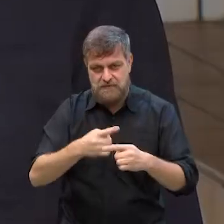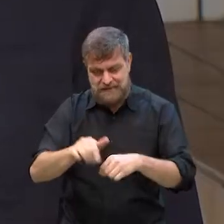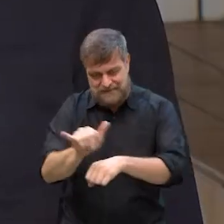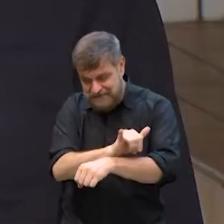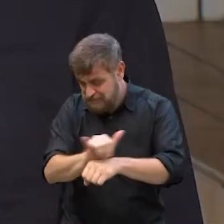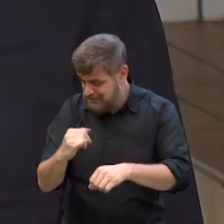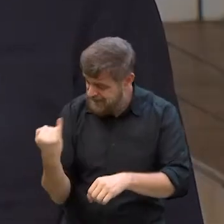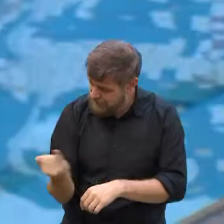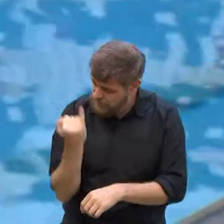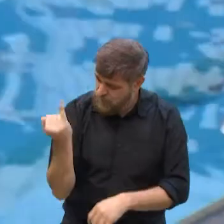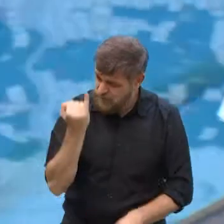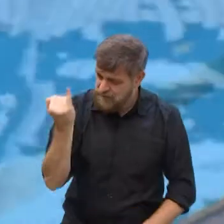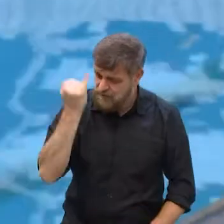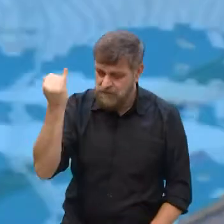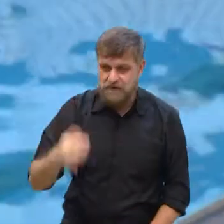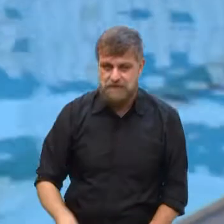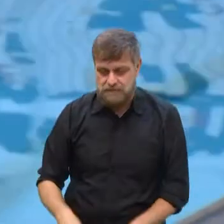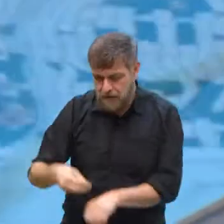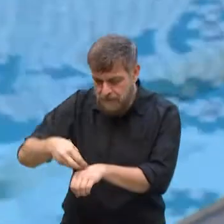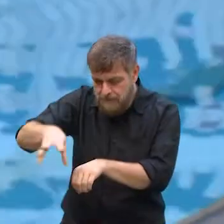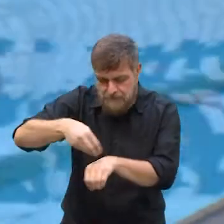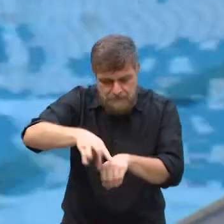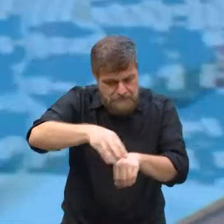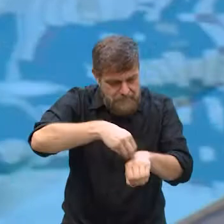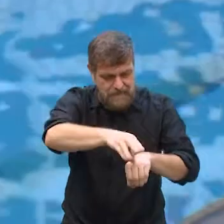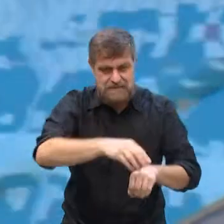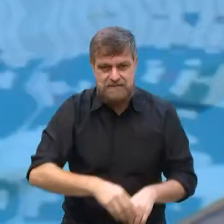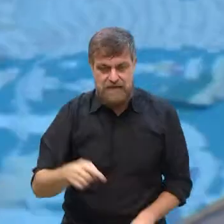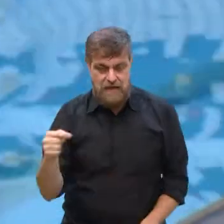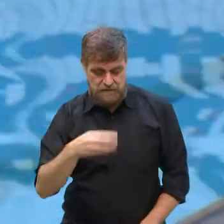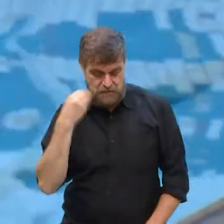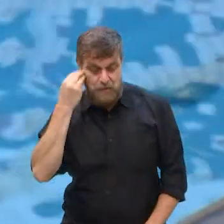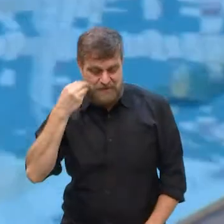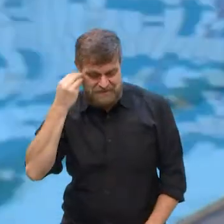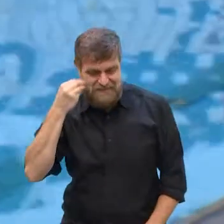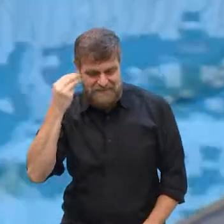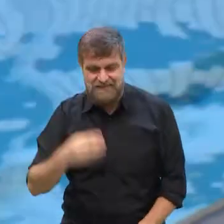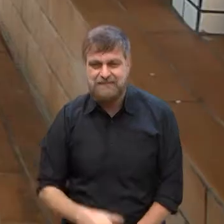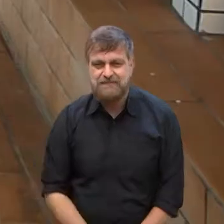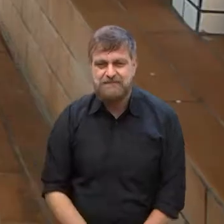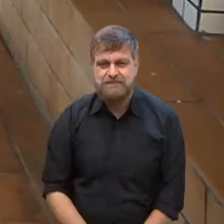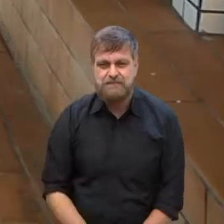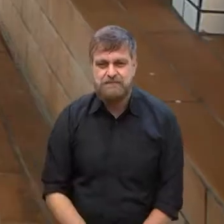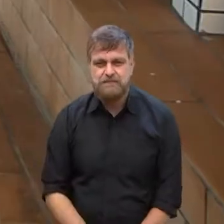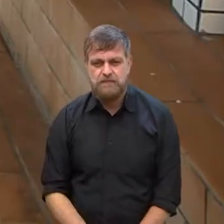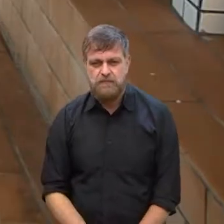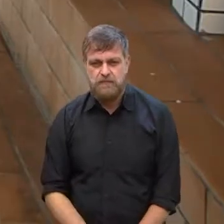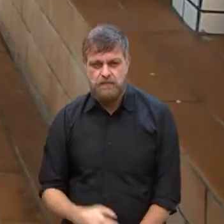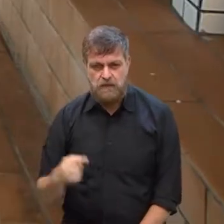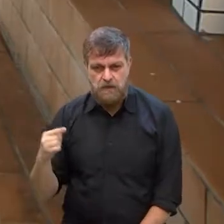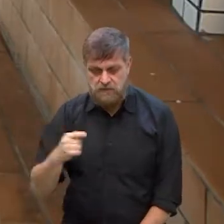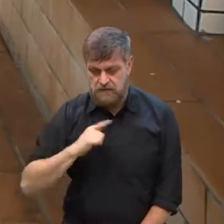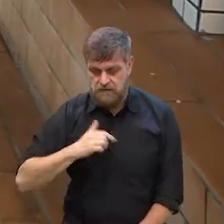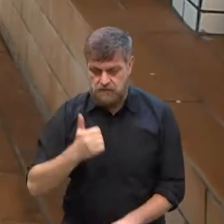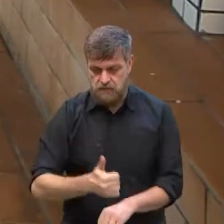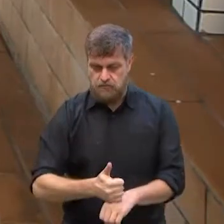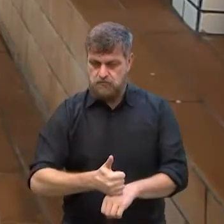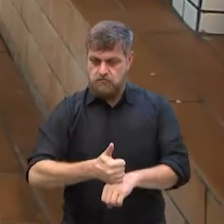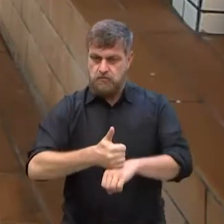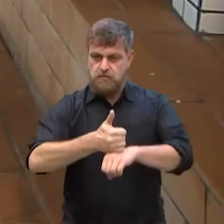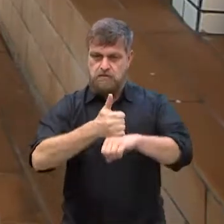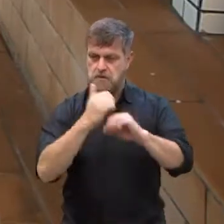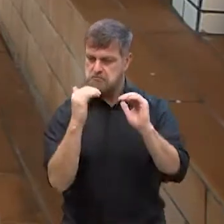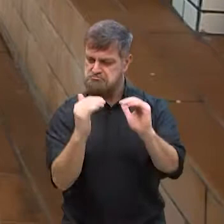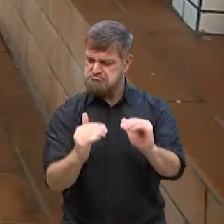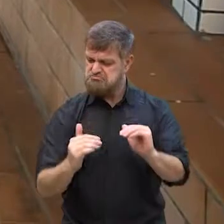é importantíssima para passar tudo isso que você está falando. Você recebeu o troféu Laureus, que